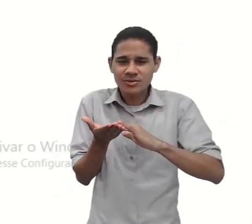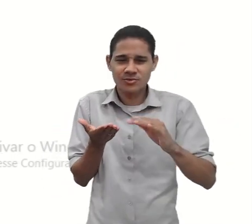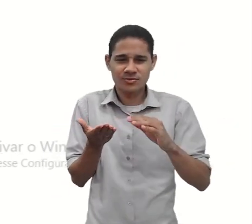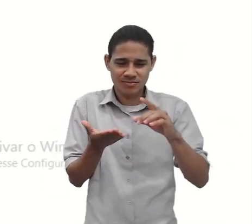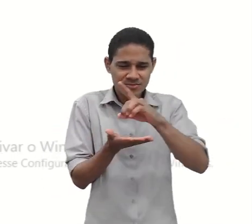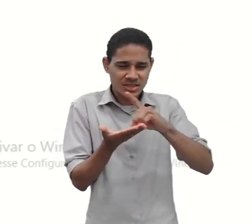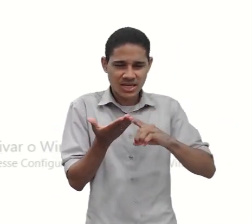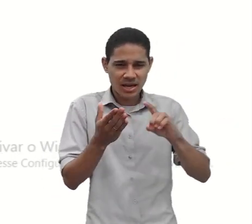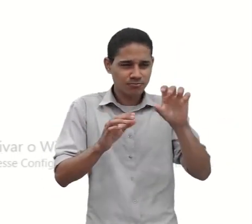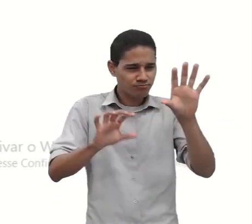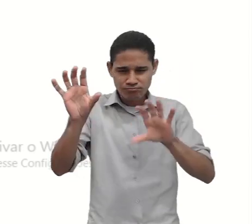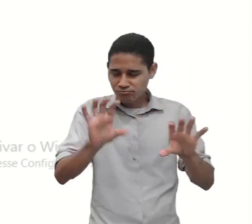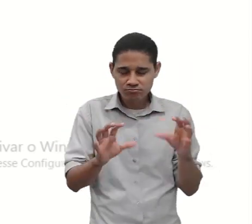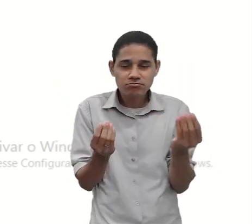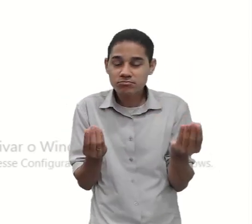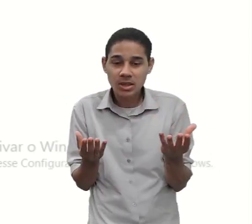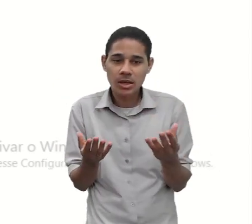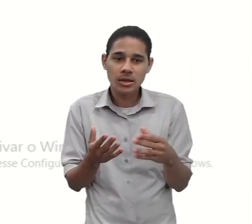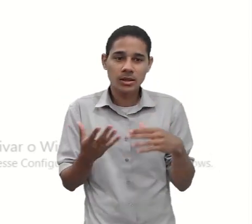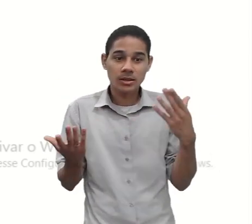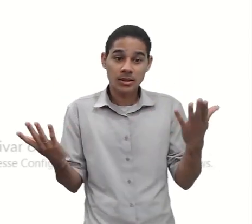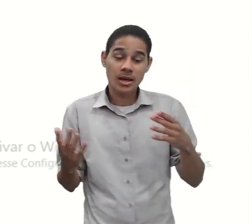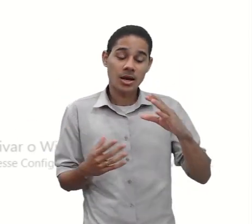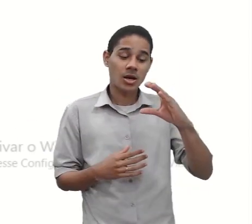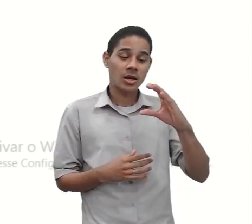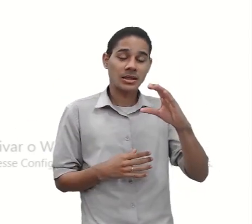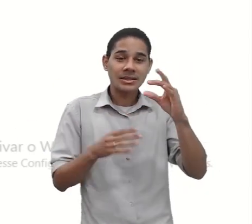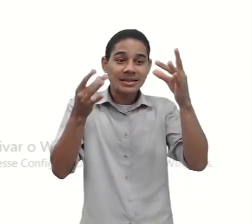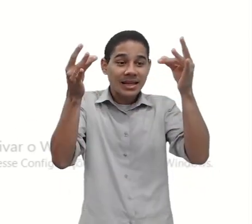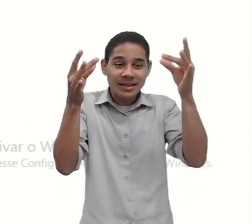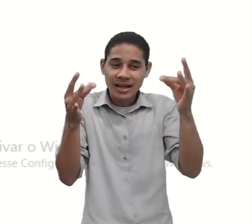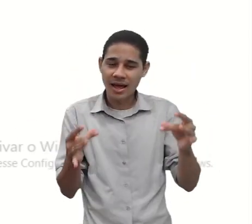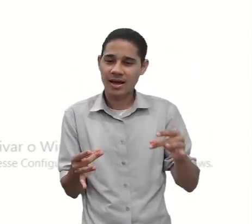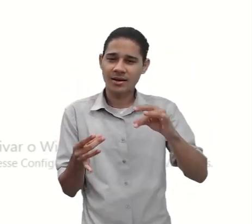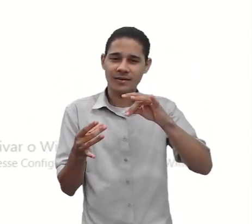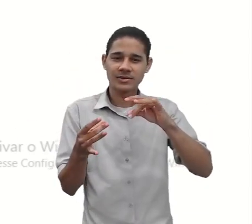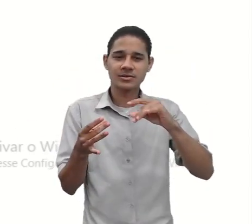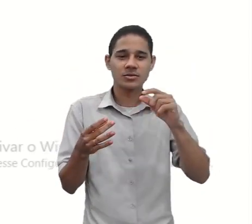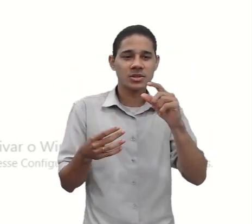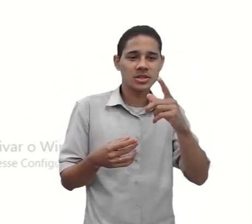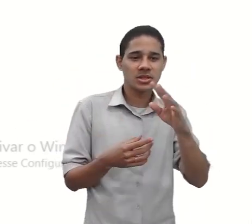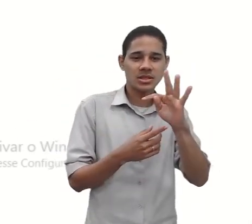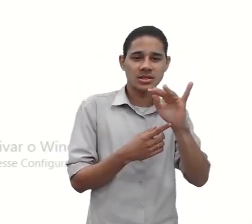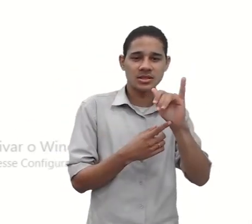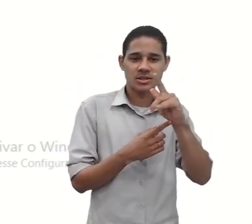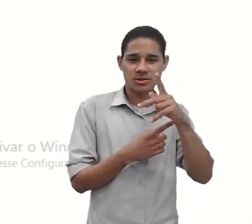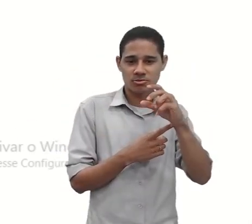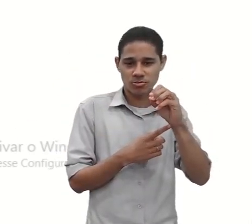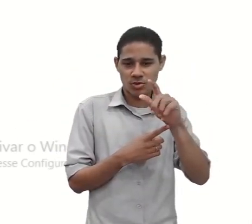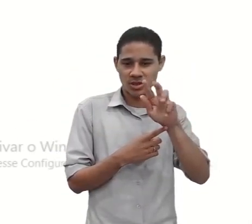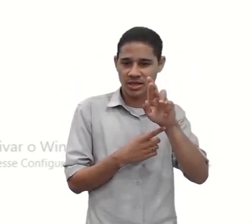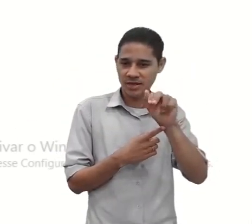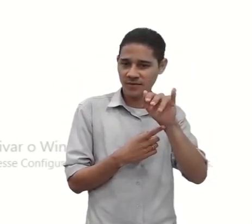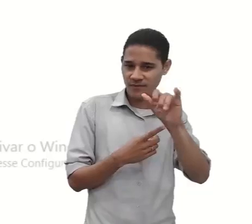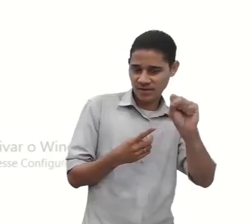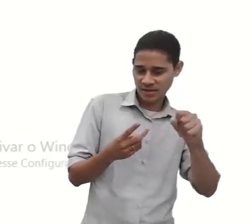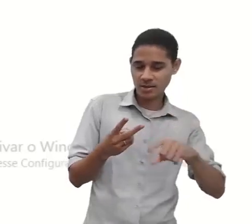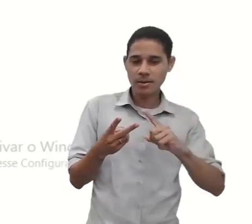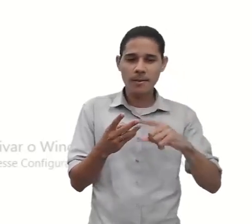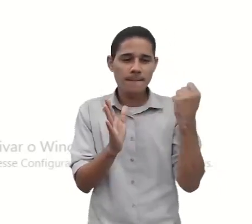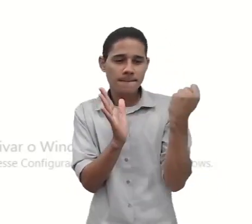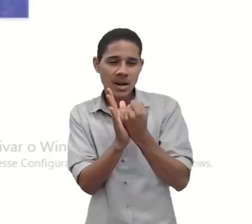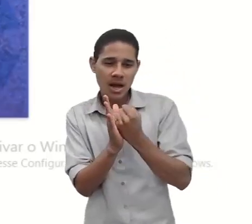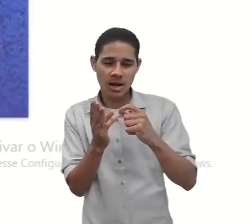A textura ela serve para dar complexidade e detalhes às tipografias, à marca, à